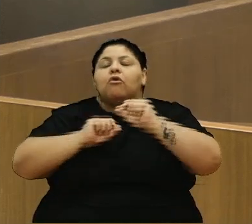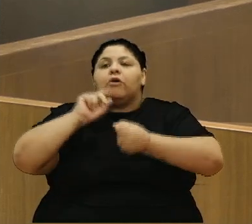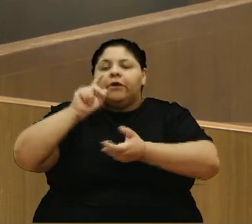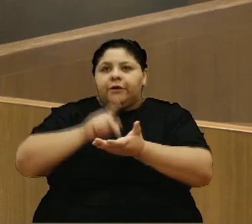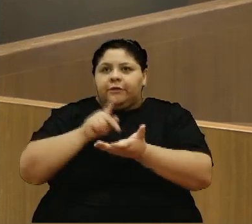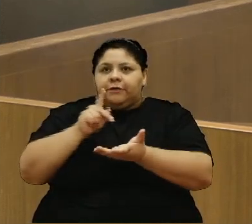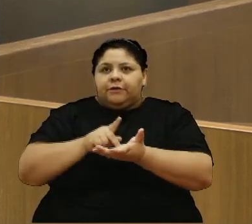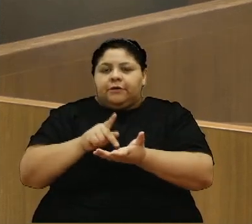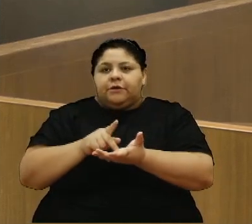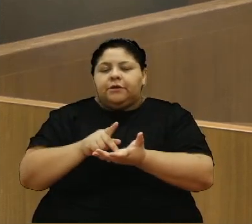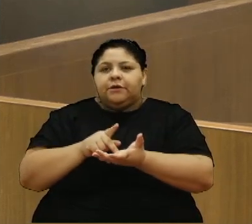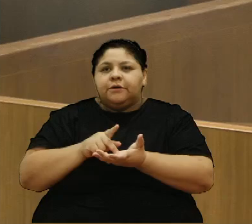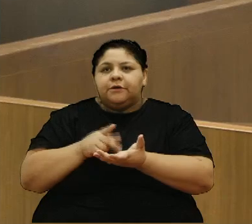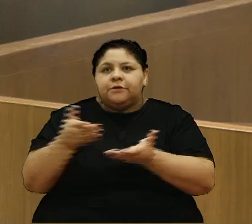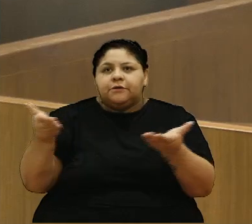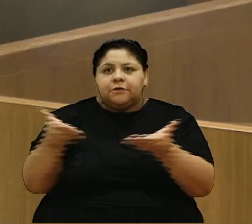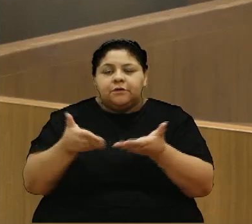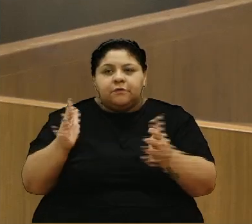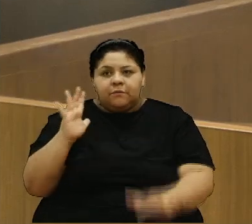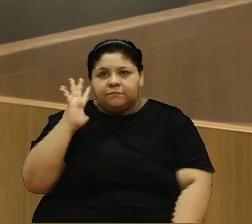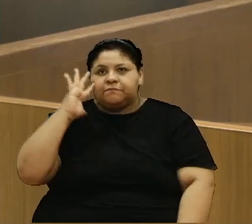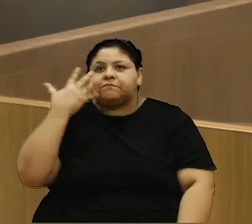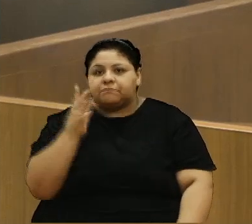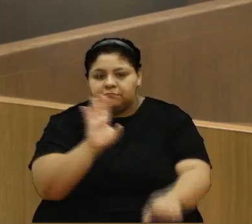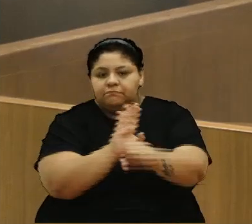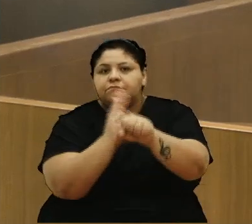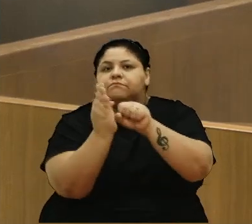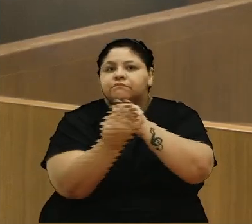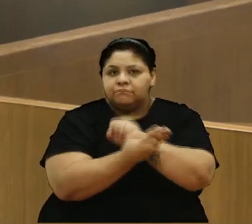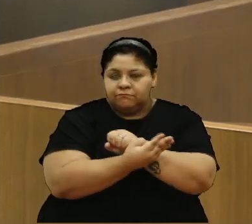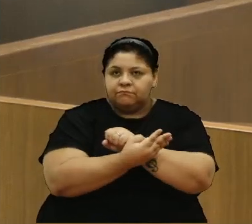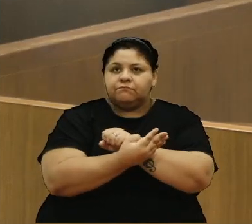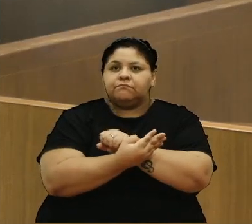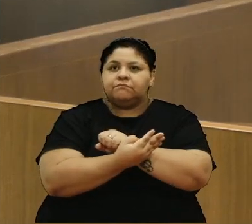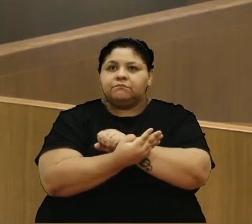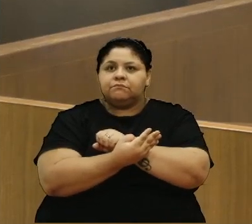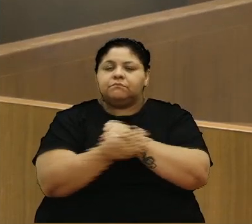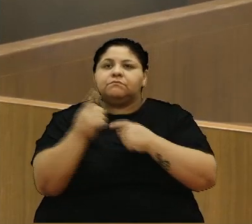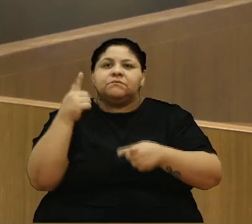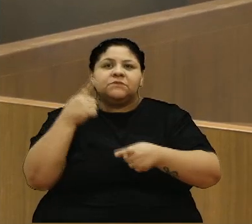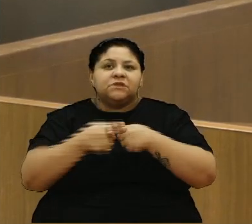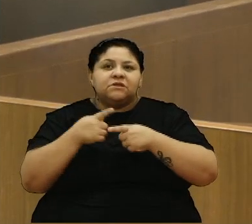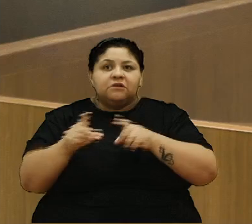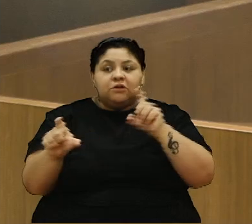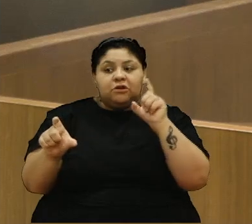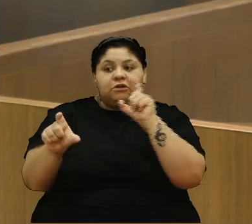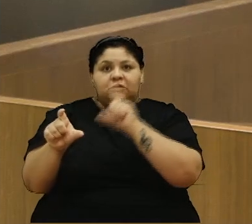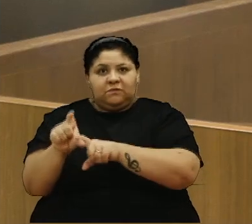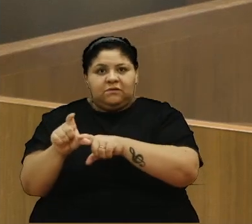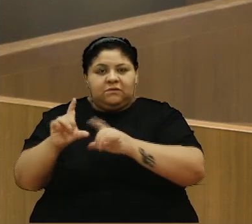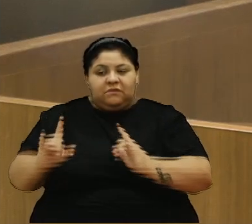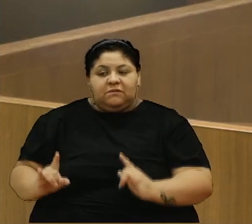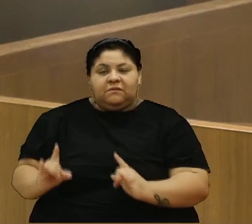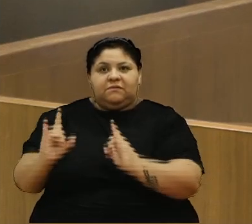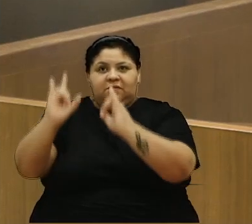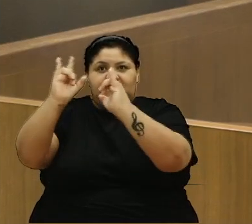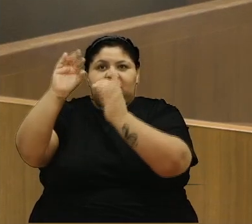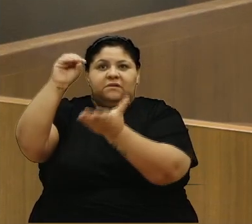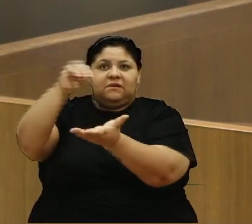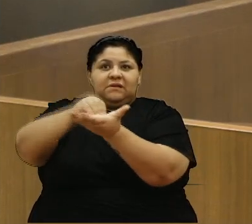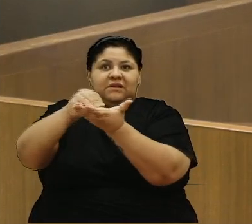fato, objetivamente, hoje vem acontecendo no Campos da Serra? Por conta das dívidas de condomínio e da falta